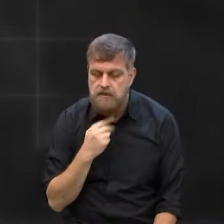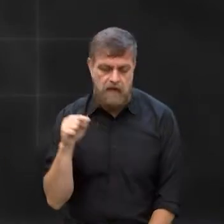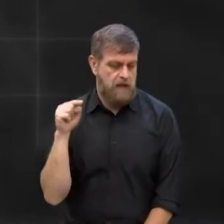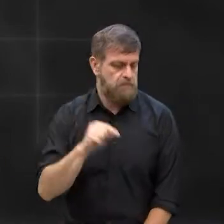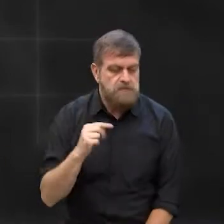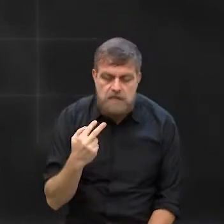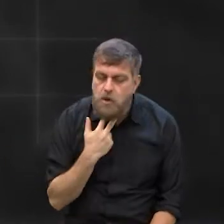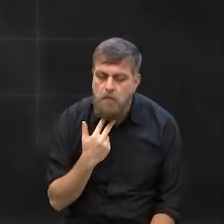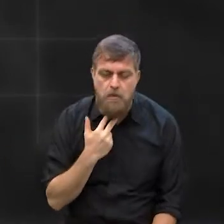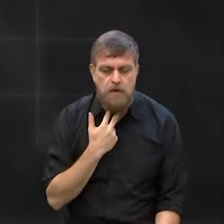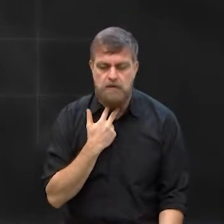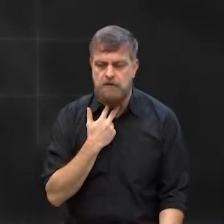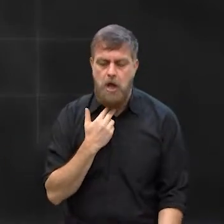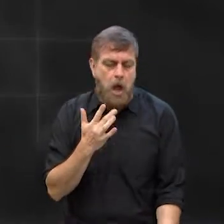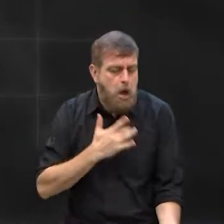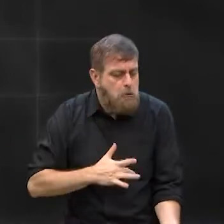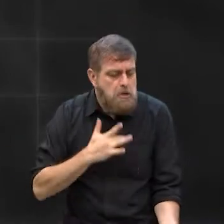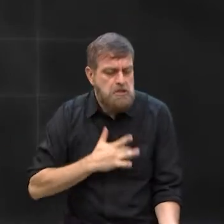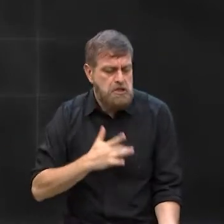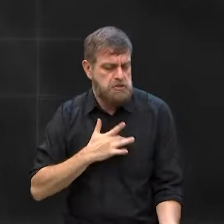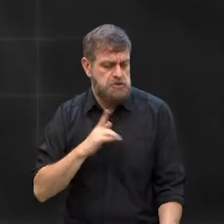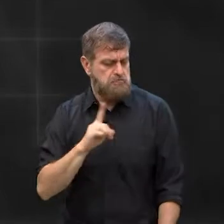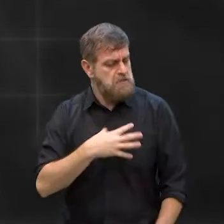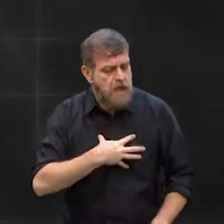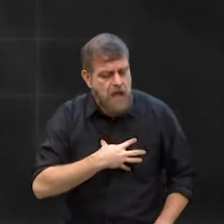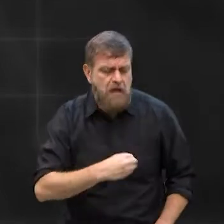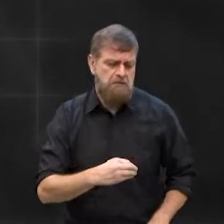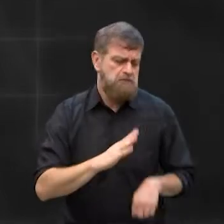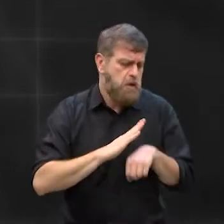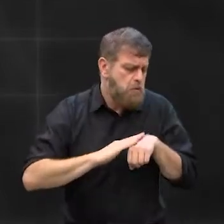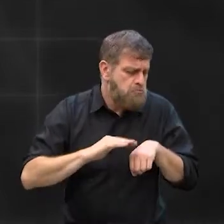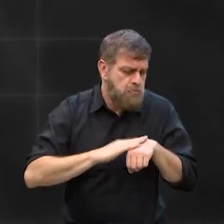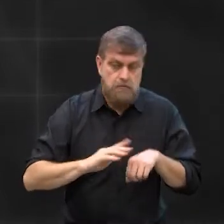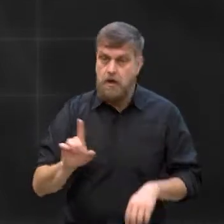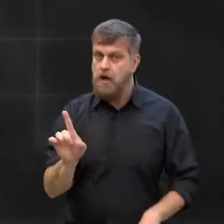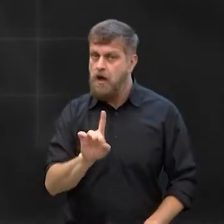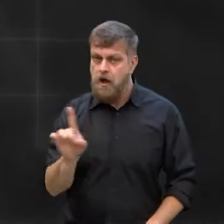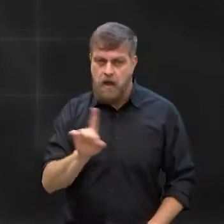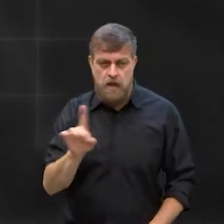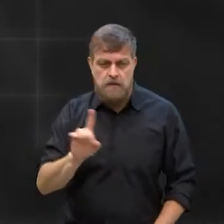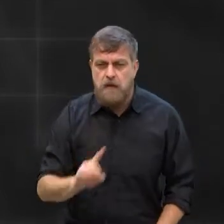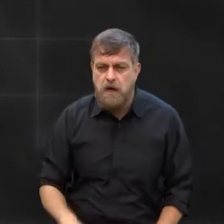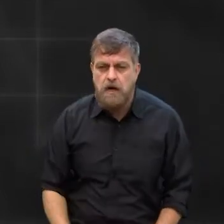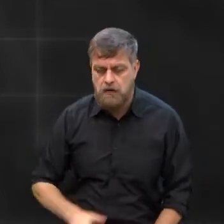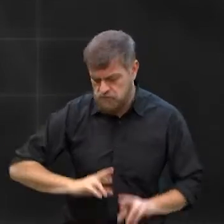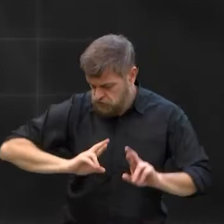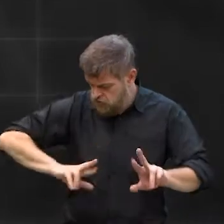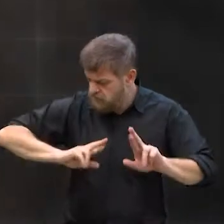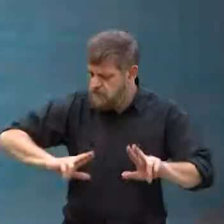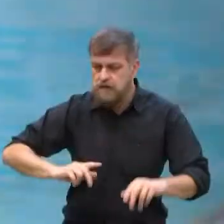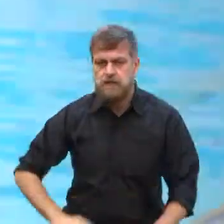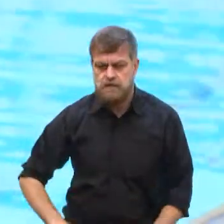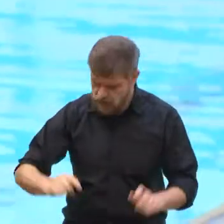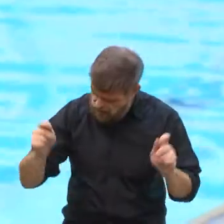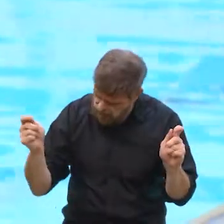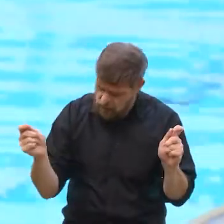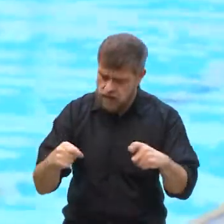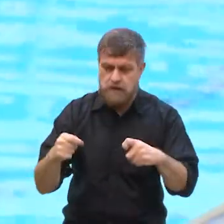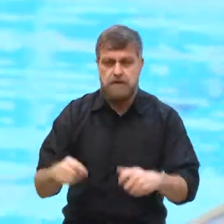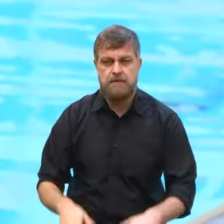isso. E não, leva como um coitadinho, não filho, não dá, não pode, é difícil, e nada disso. E nada disso, né? Então